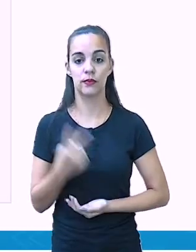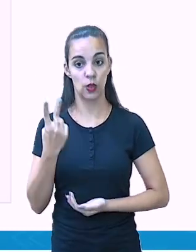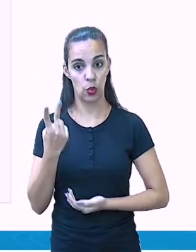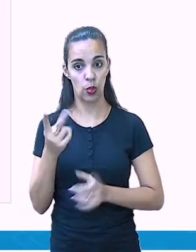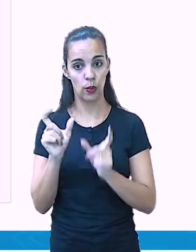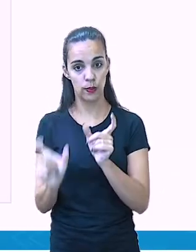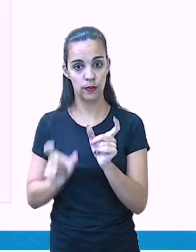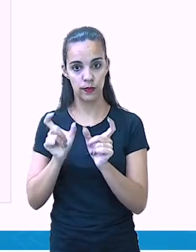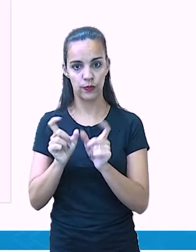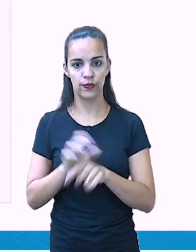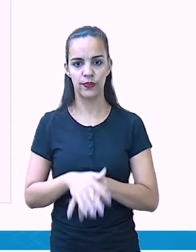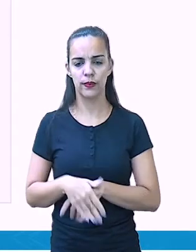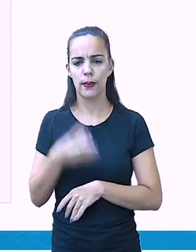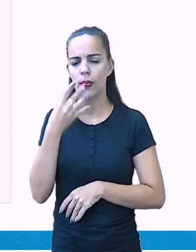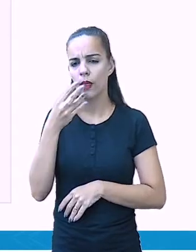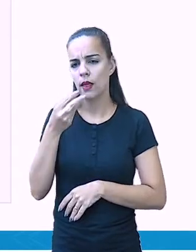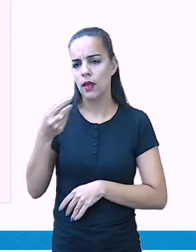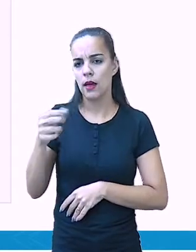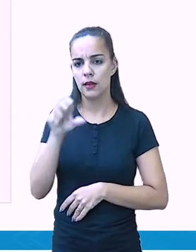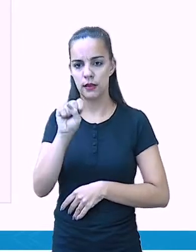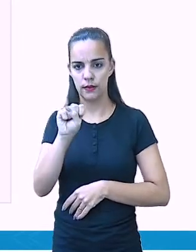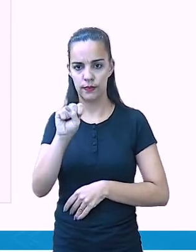sílabas. Sabor,